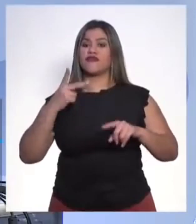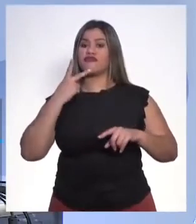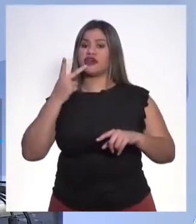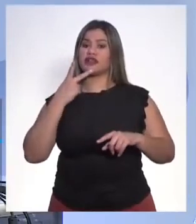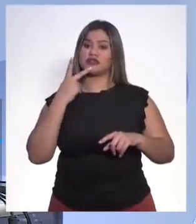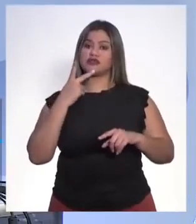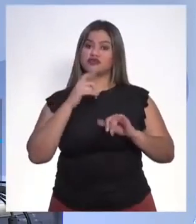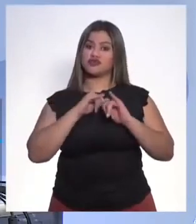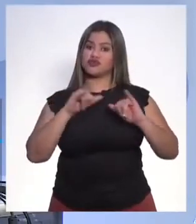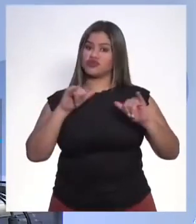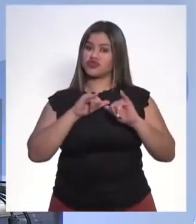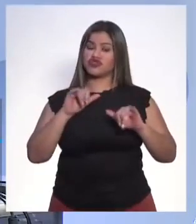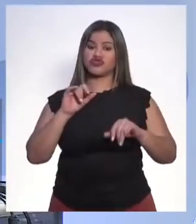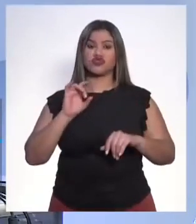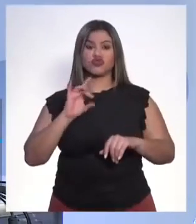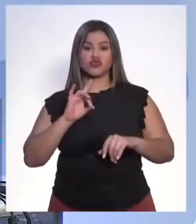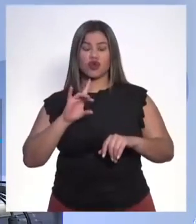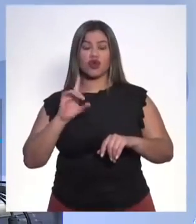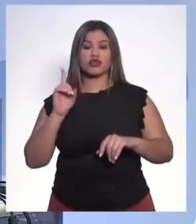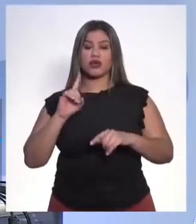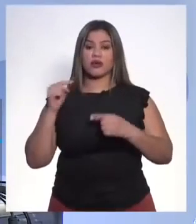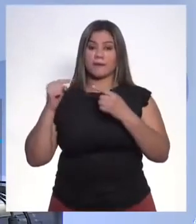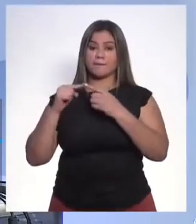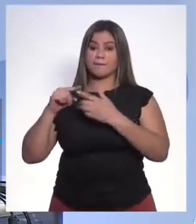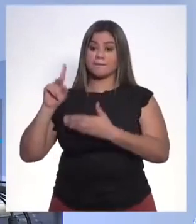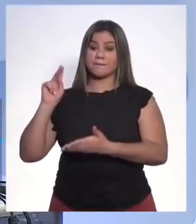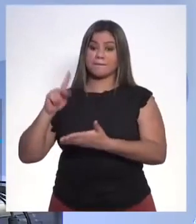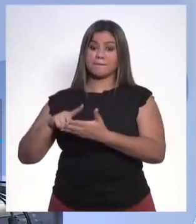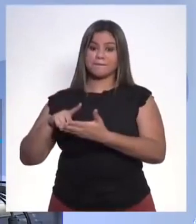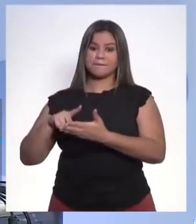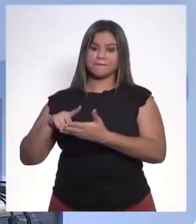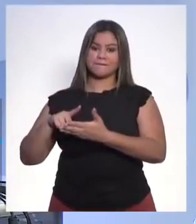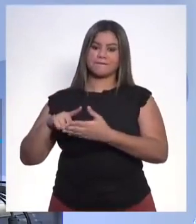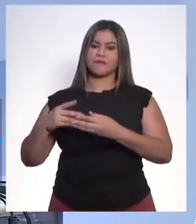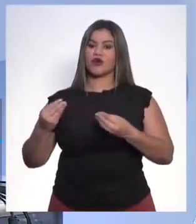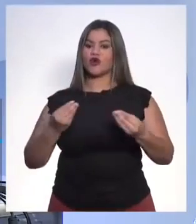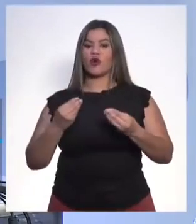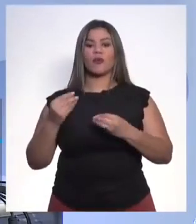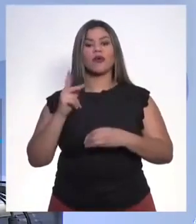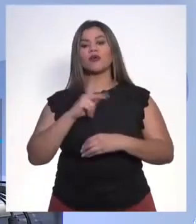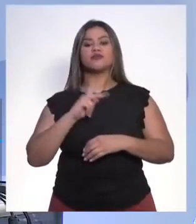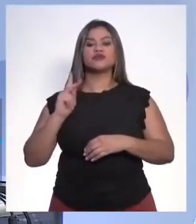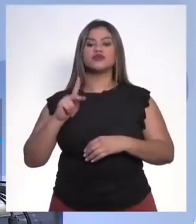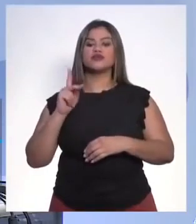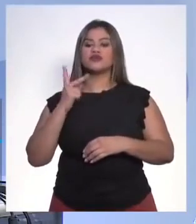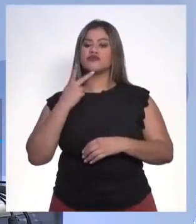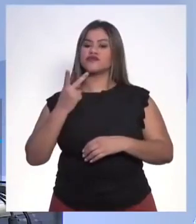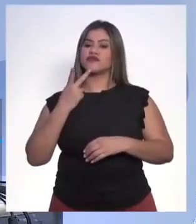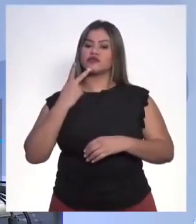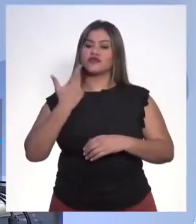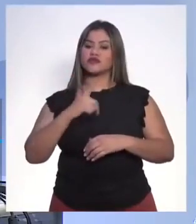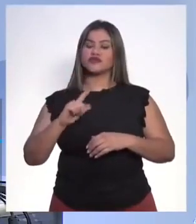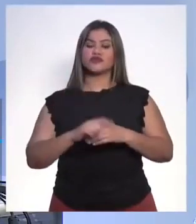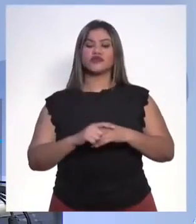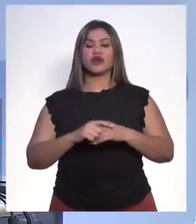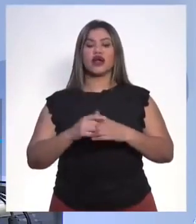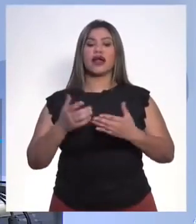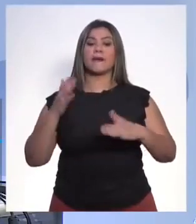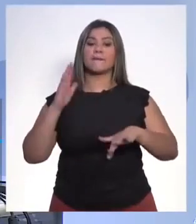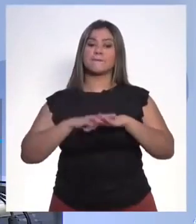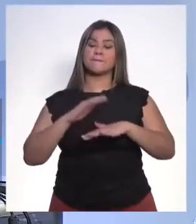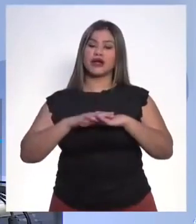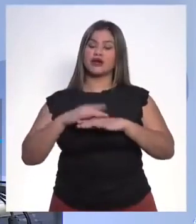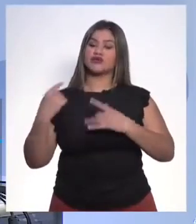não da notícia, certo? Olha a questão aí, o fato. Aí alguma professora levantou isso, porque é algo que a gente ainda tem